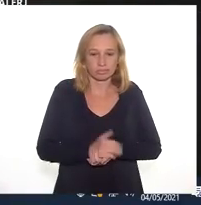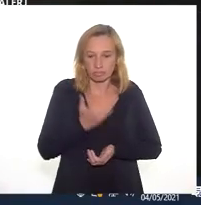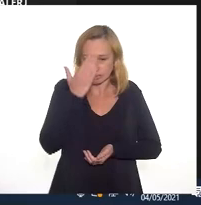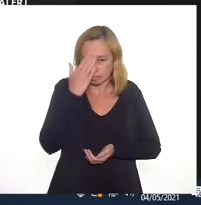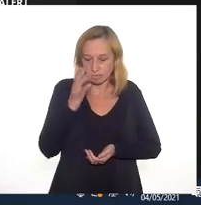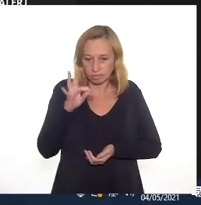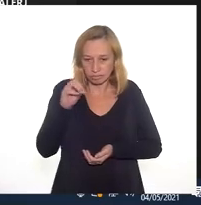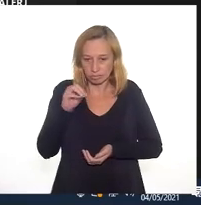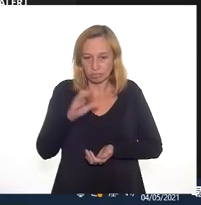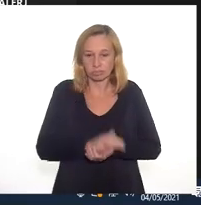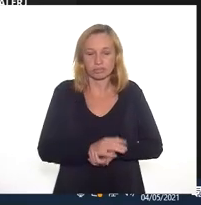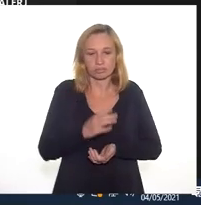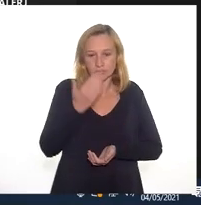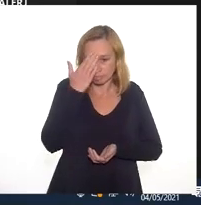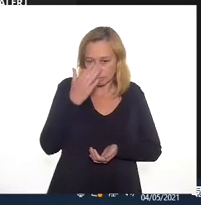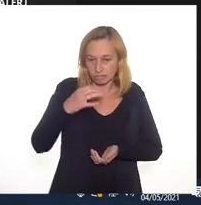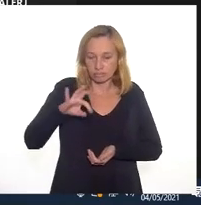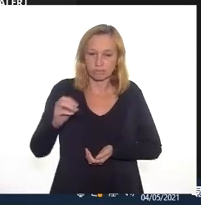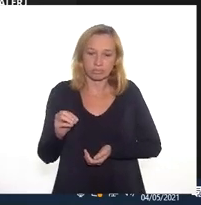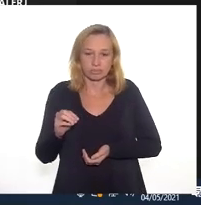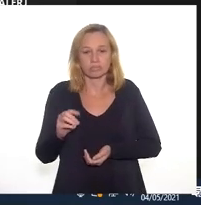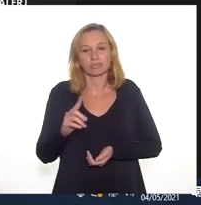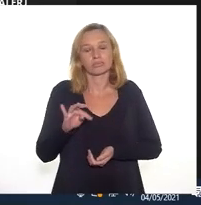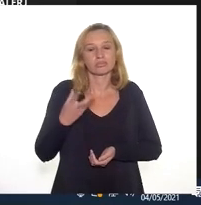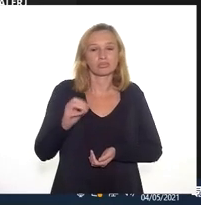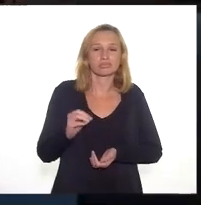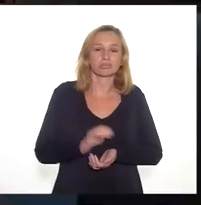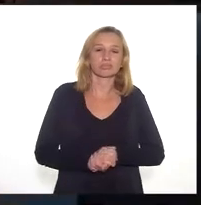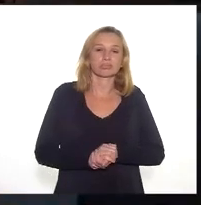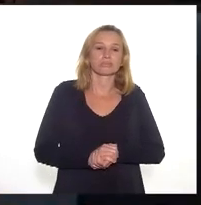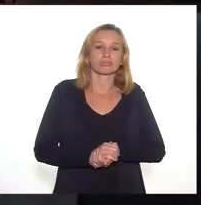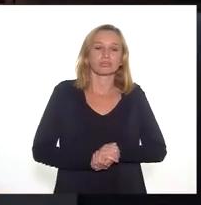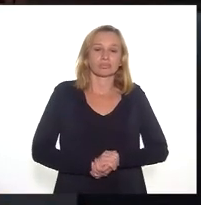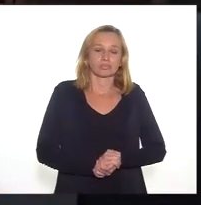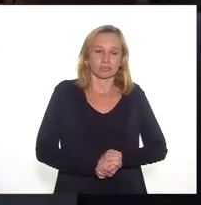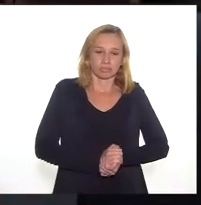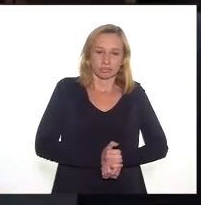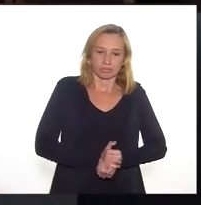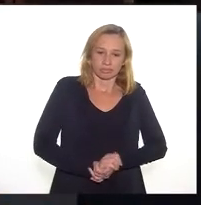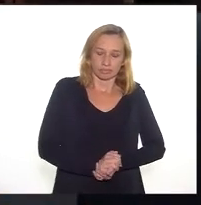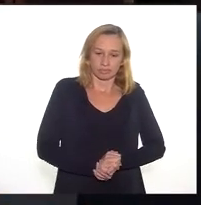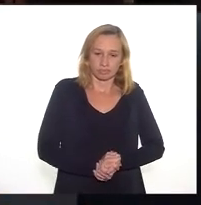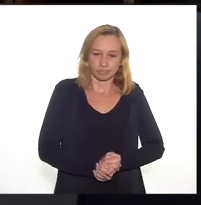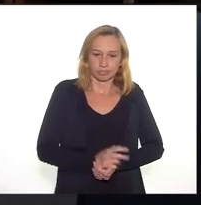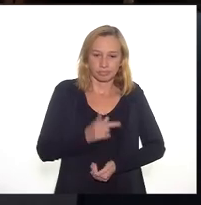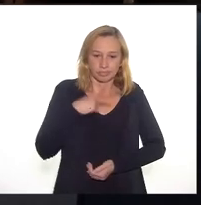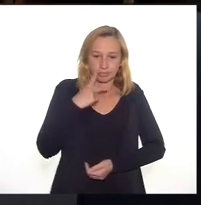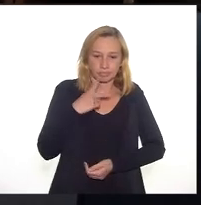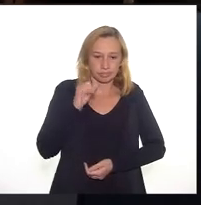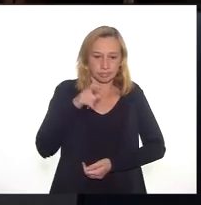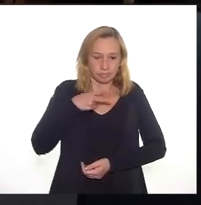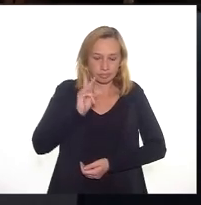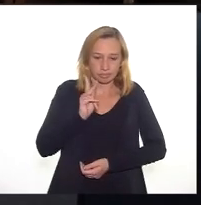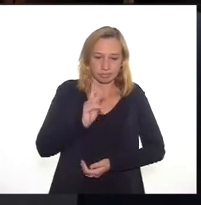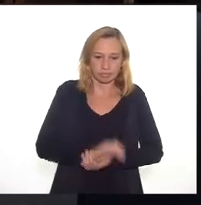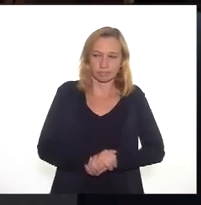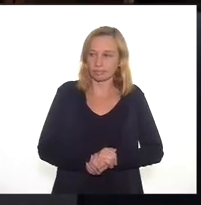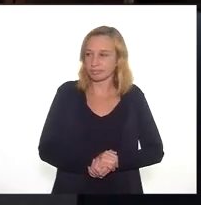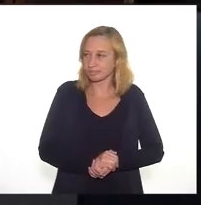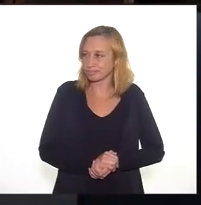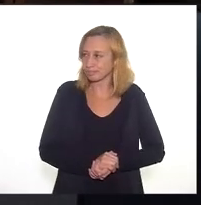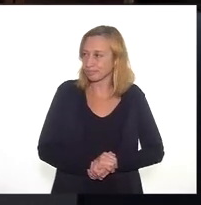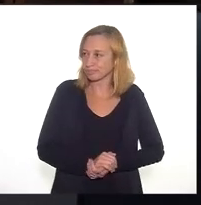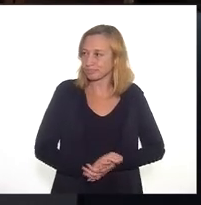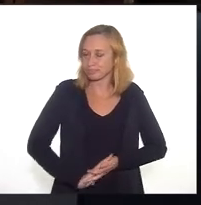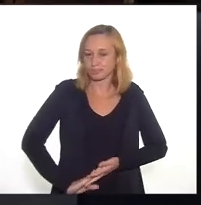Obrigado, Bebeto. Obrigado, Márcio. Obrigado, Marcelo. Para a declaração, deputado Alexandre Knoploch.